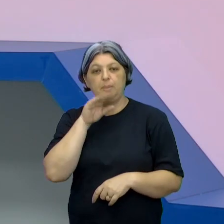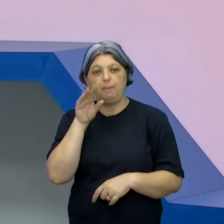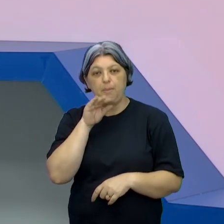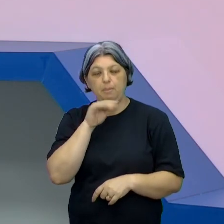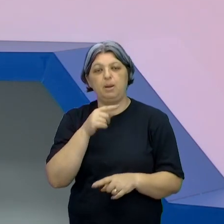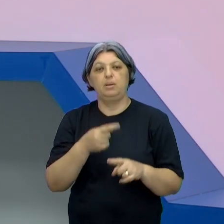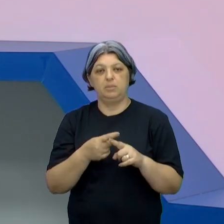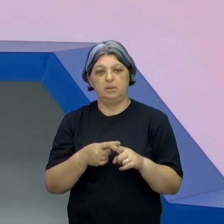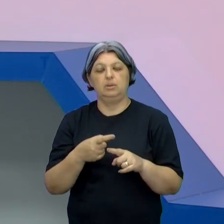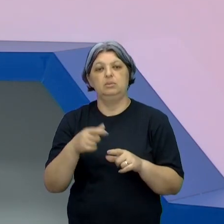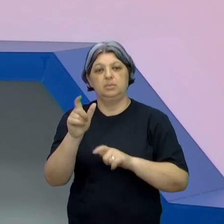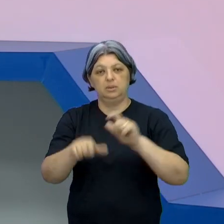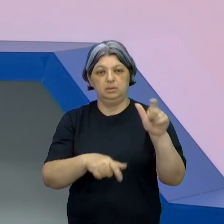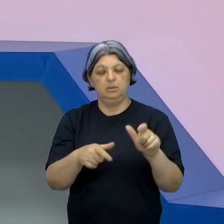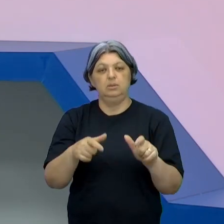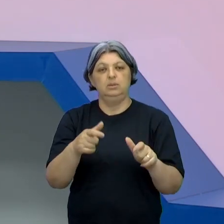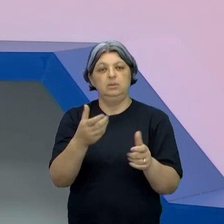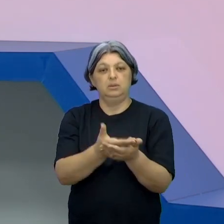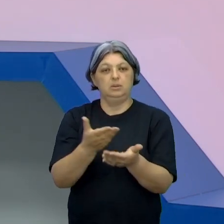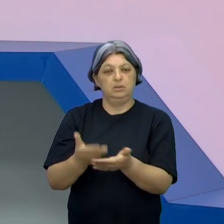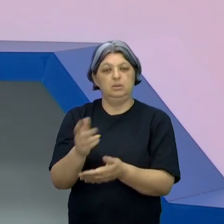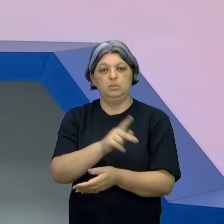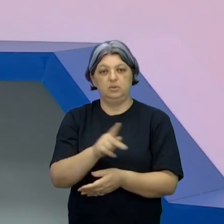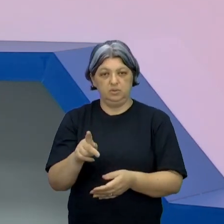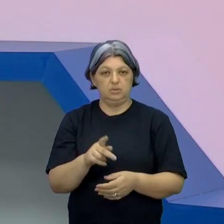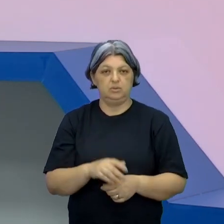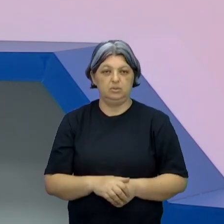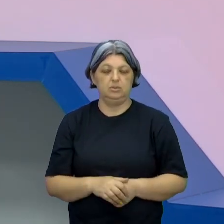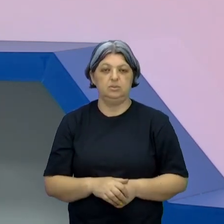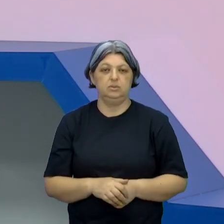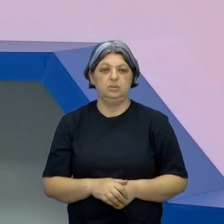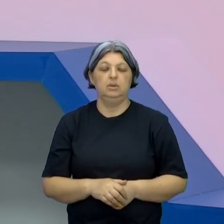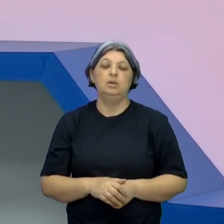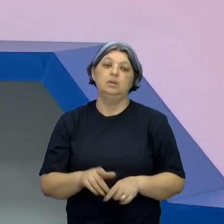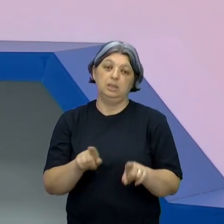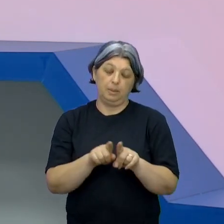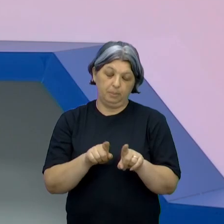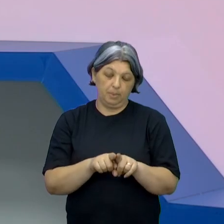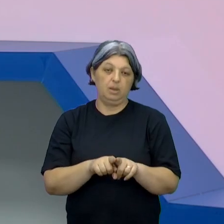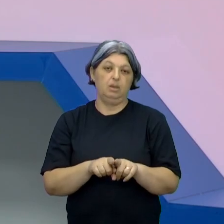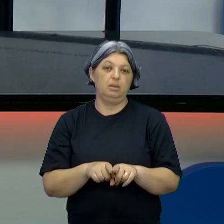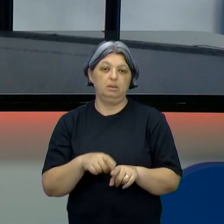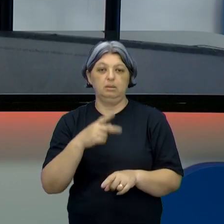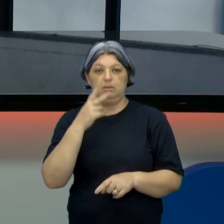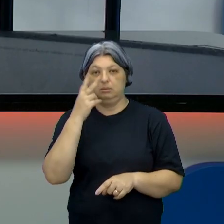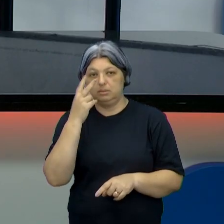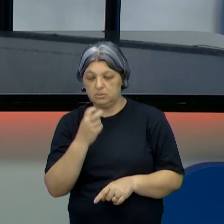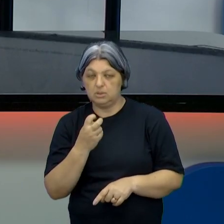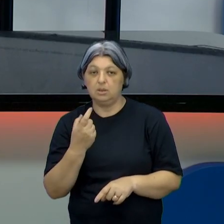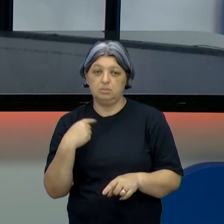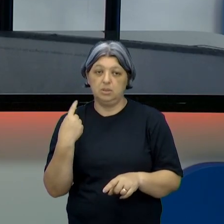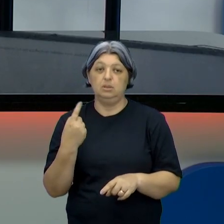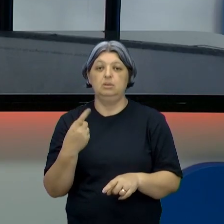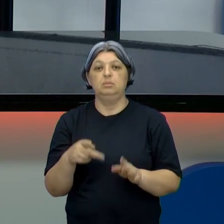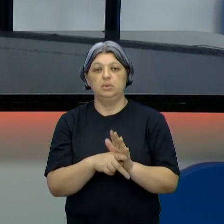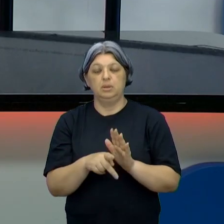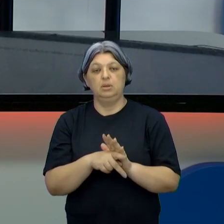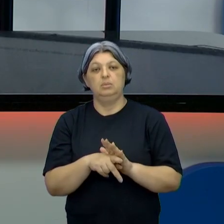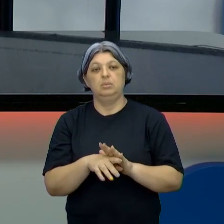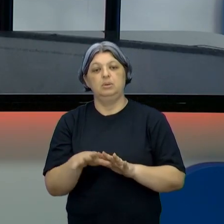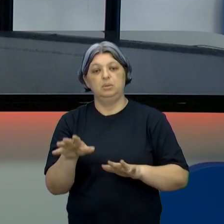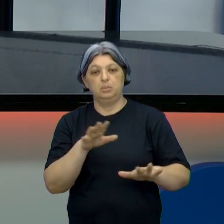tenho estudantes e professores que até não vêm, mas eu descrevo esse movimento que nós dois acabamos de